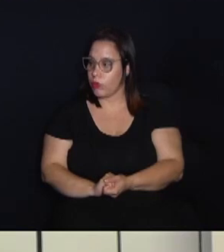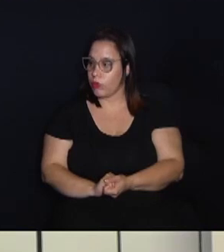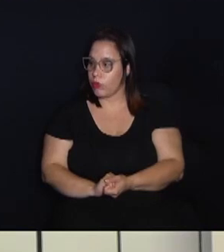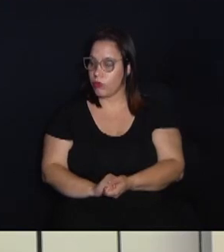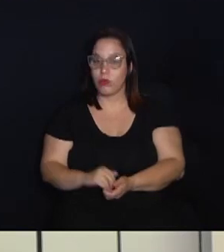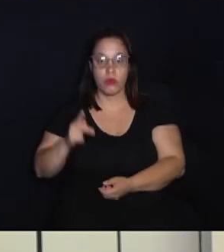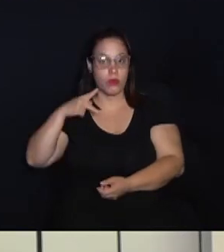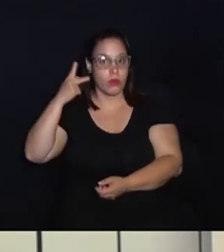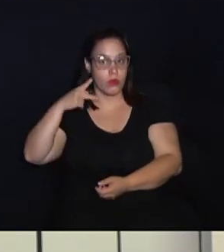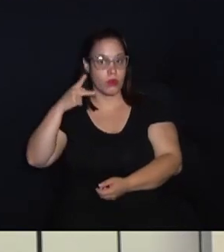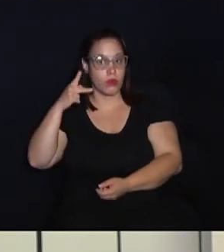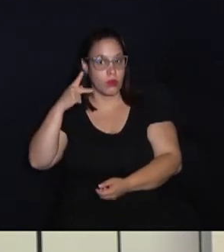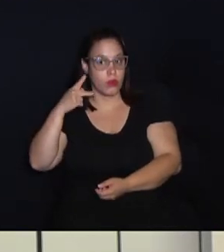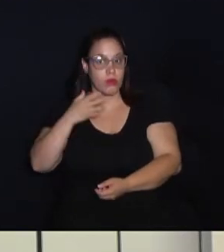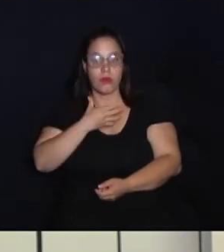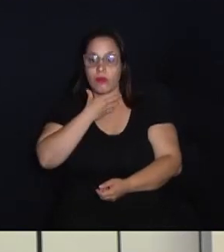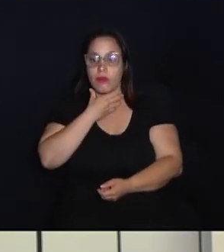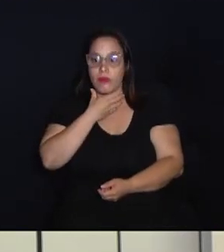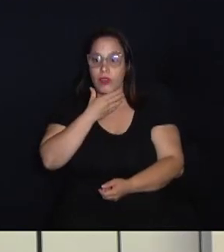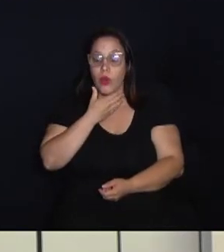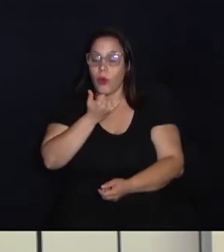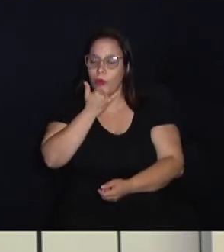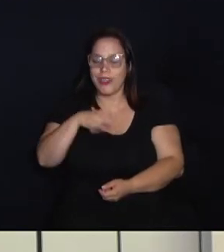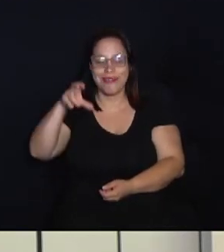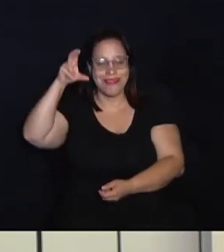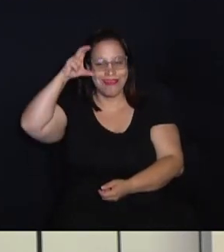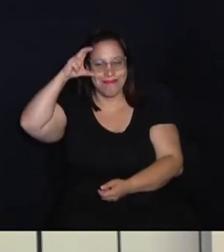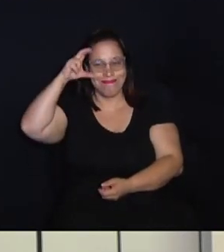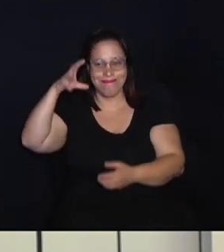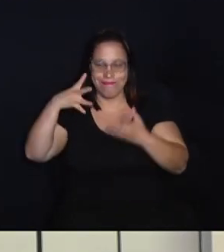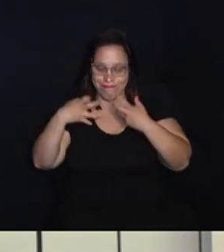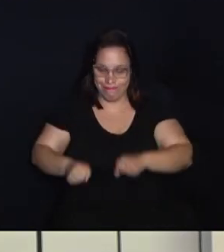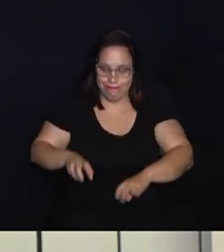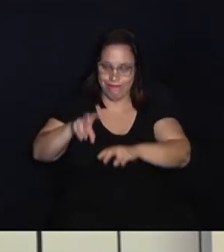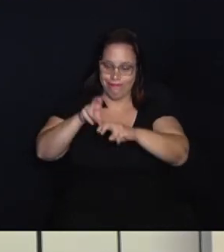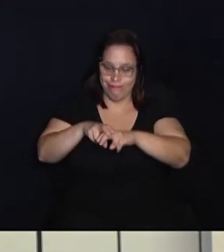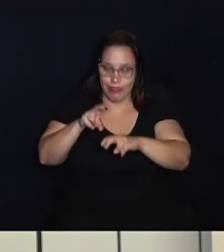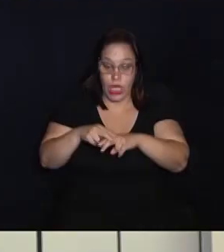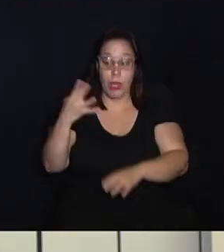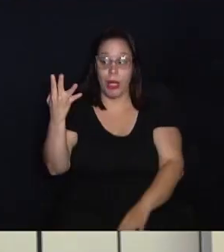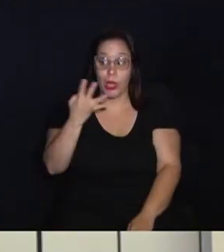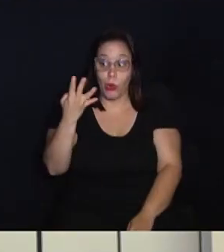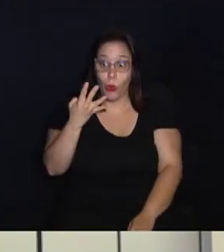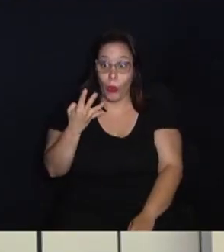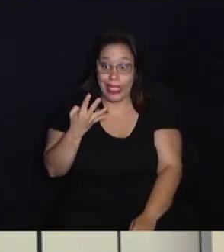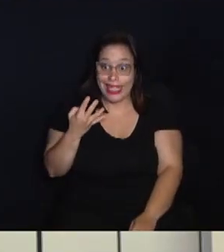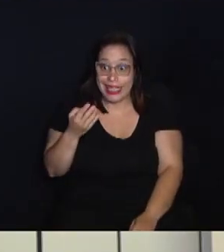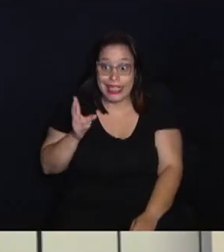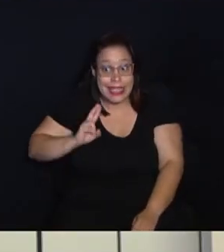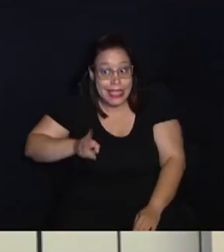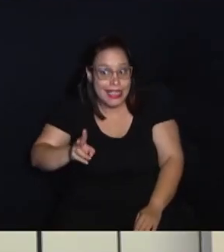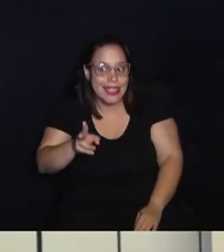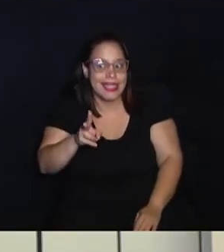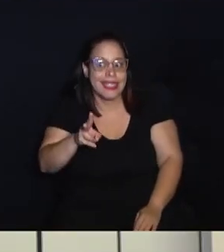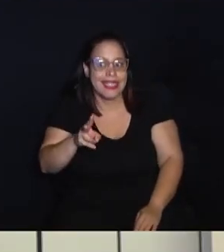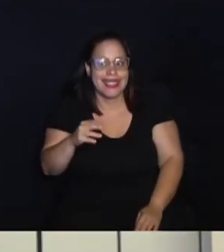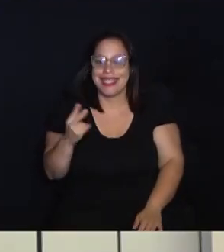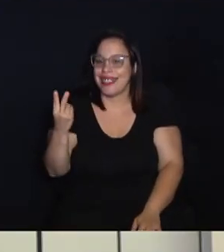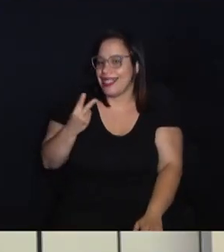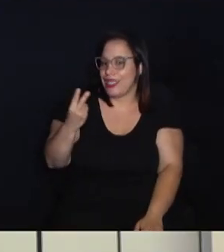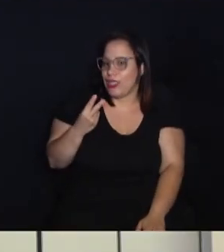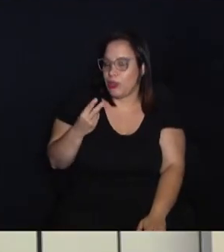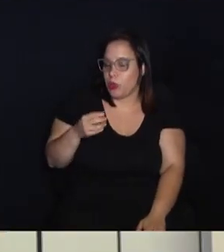O vereador Carlinhos Camelot assume uma cadeira no Legislativo pela 4ª vez consecutiva, a segunda